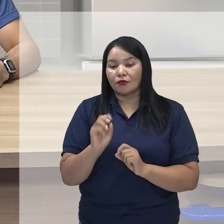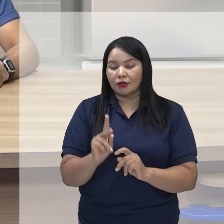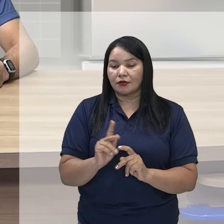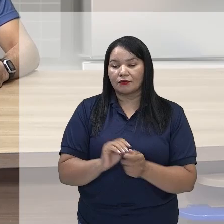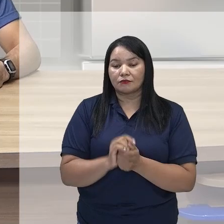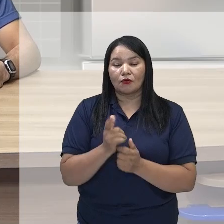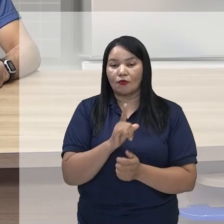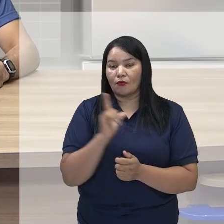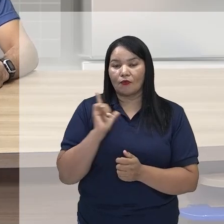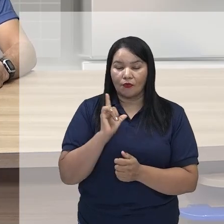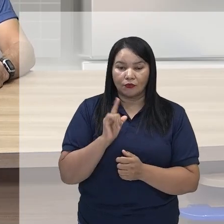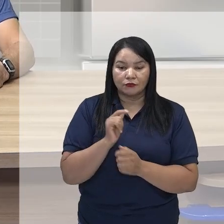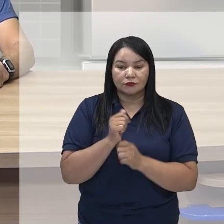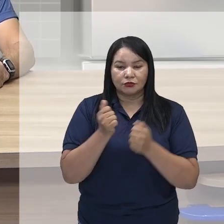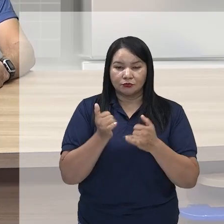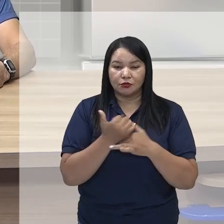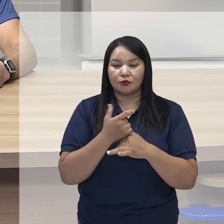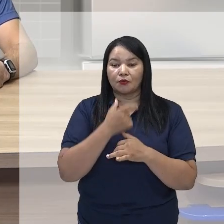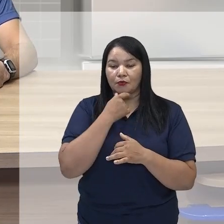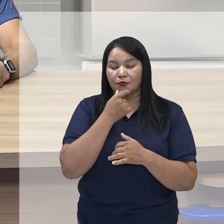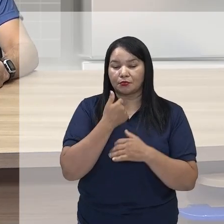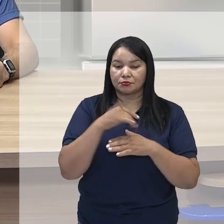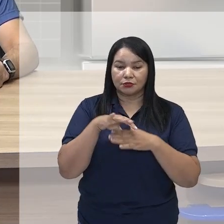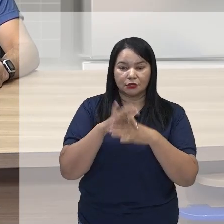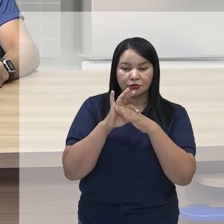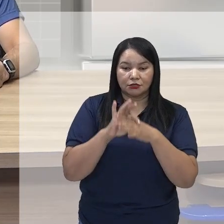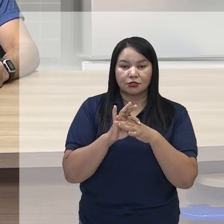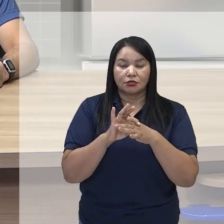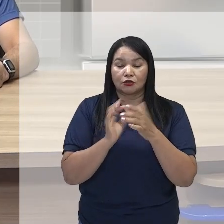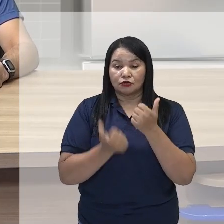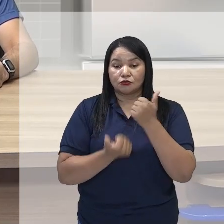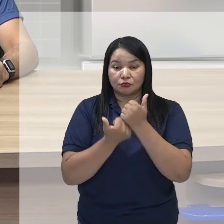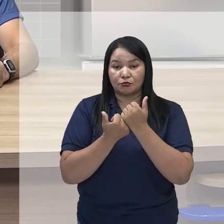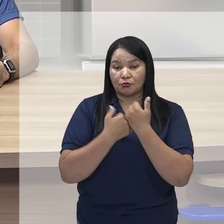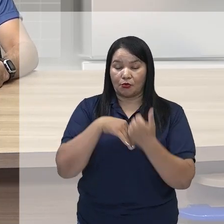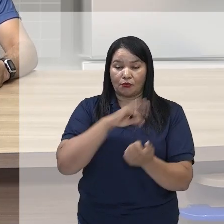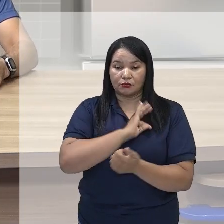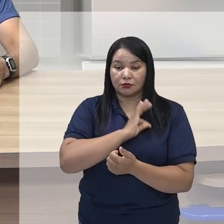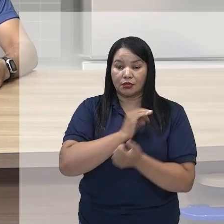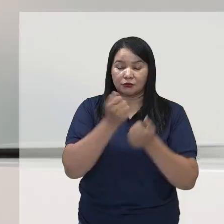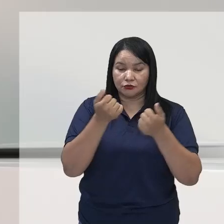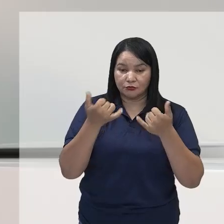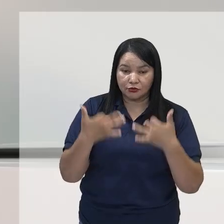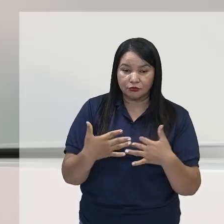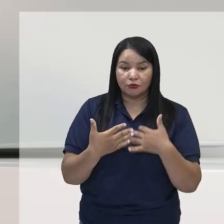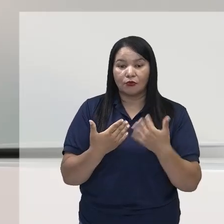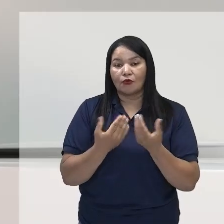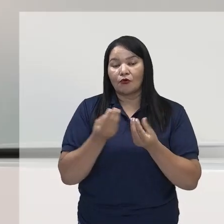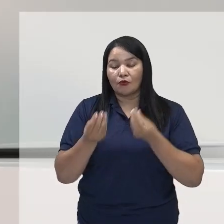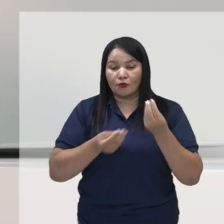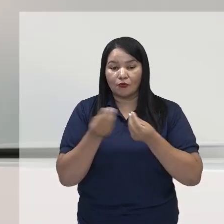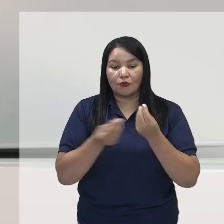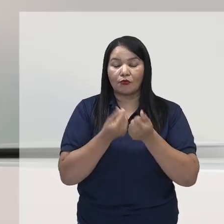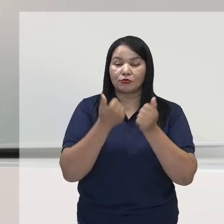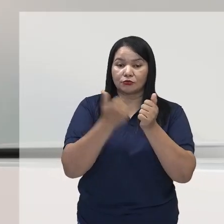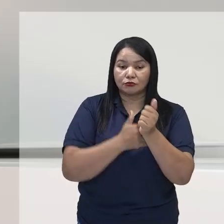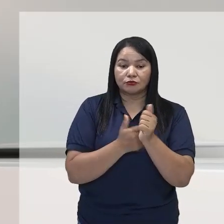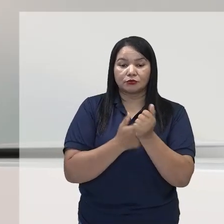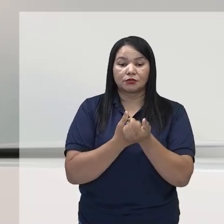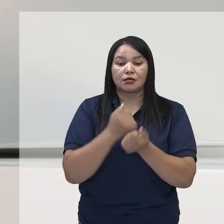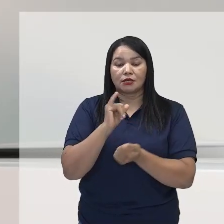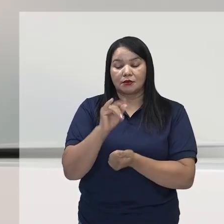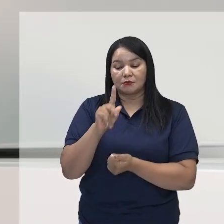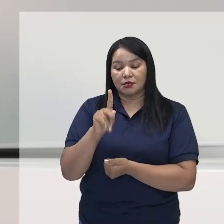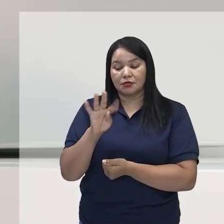Ontem, os líderes do suporte técnico estiveram aqui explicando como configurar o login no IPTV.